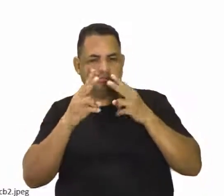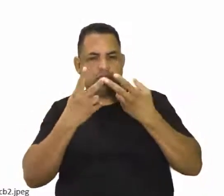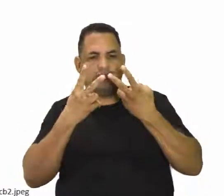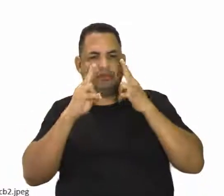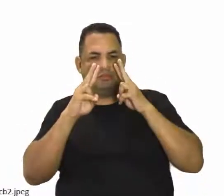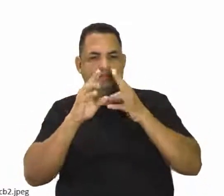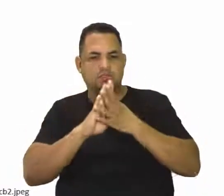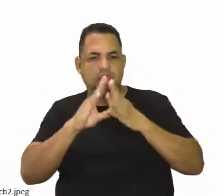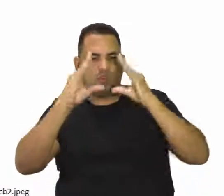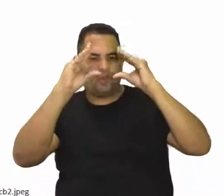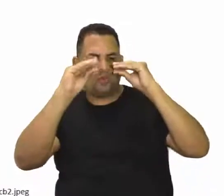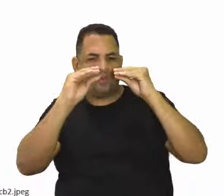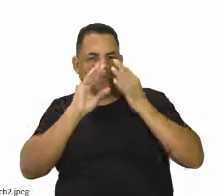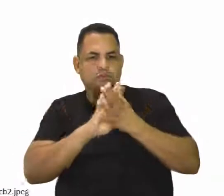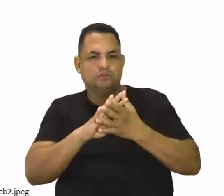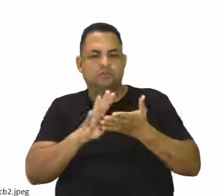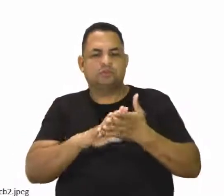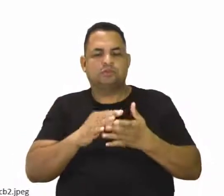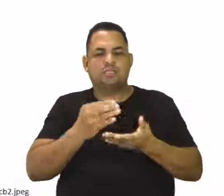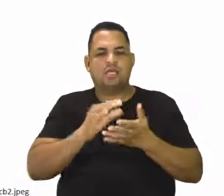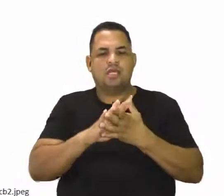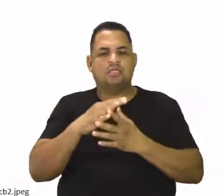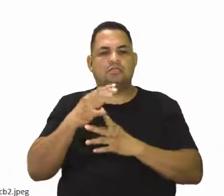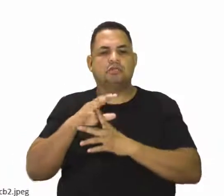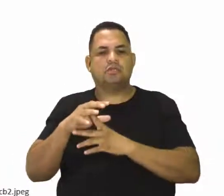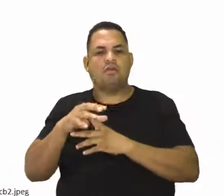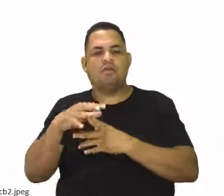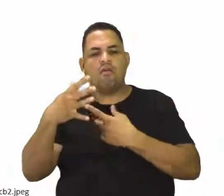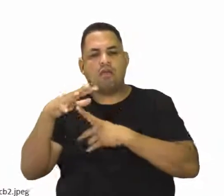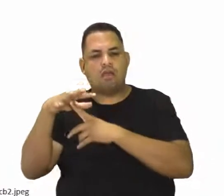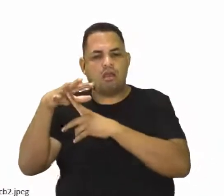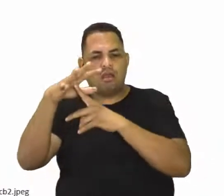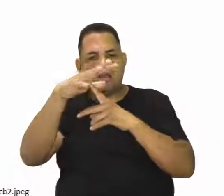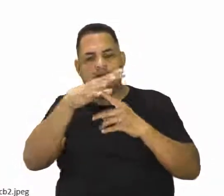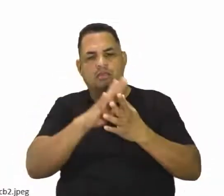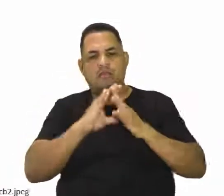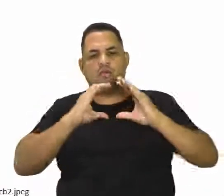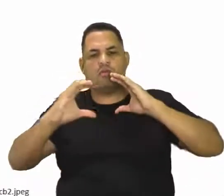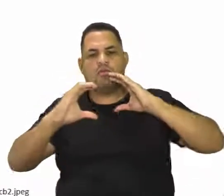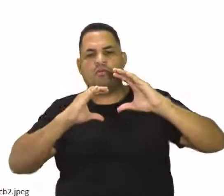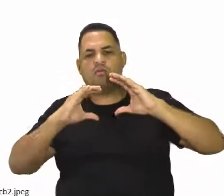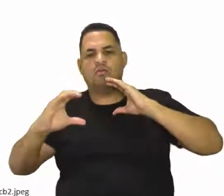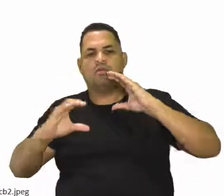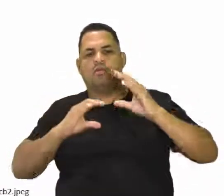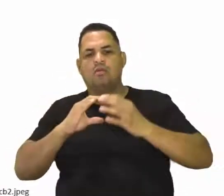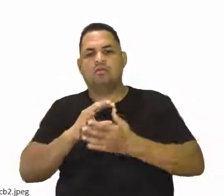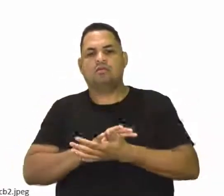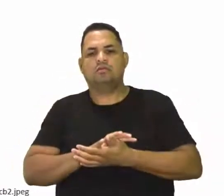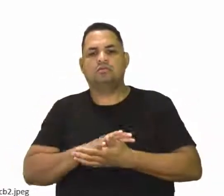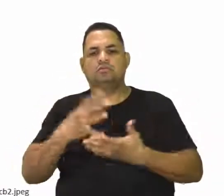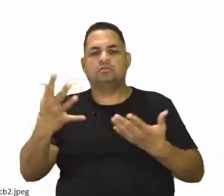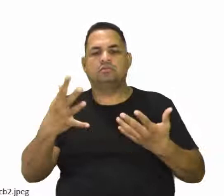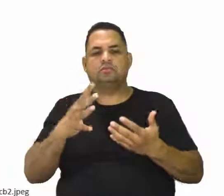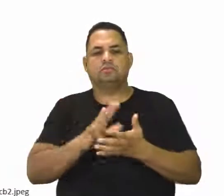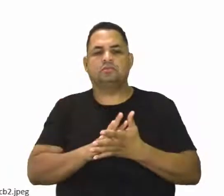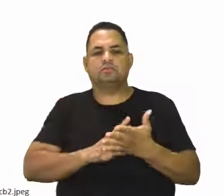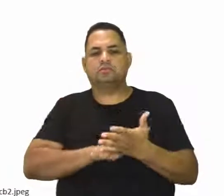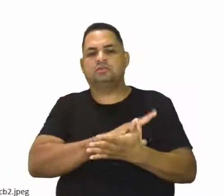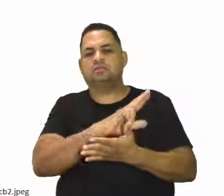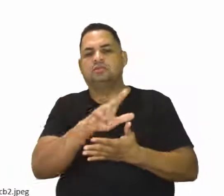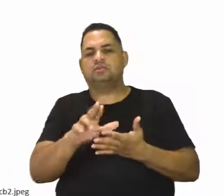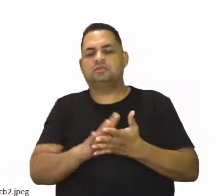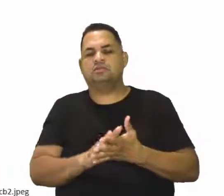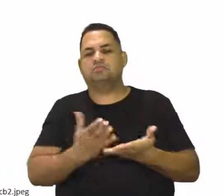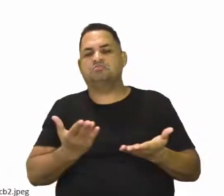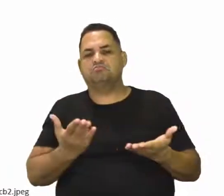noturna sensores radares a comunicação Nossa é muito é